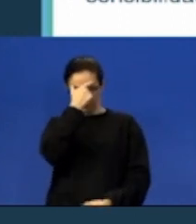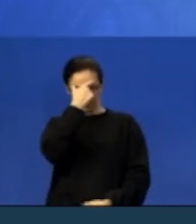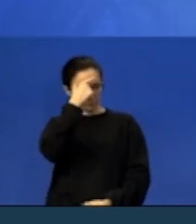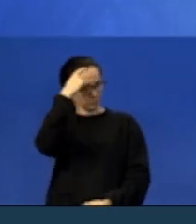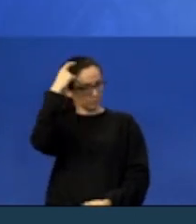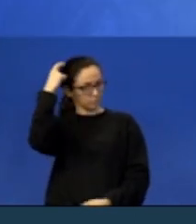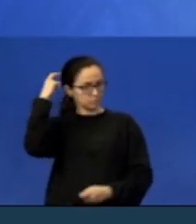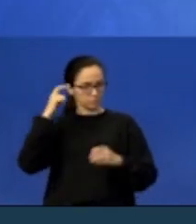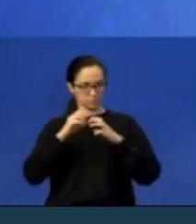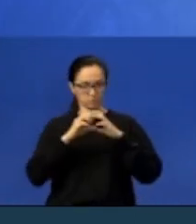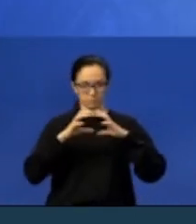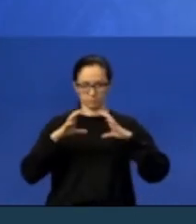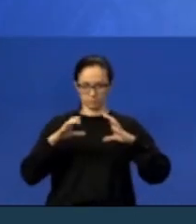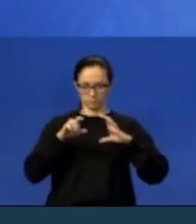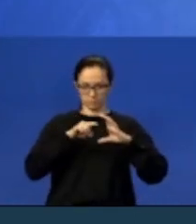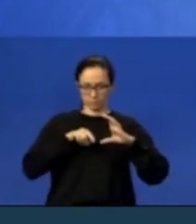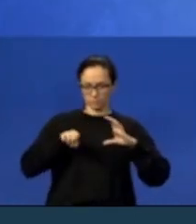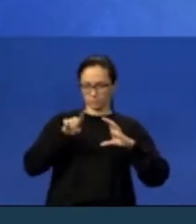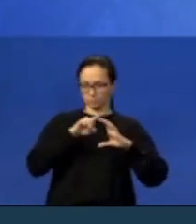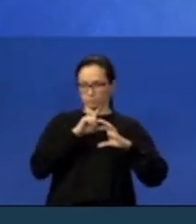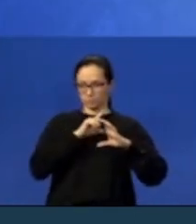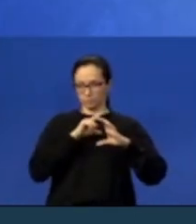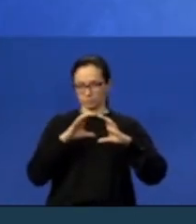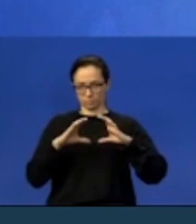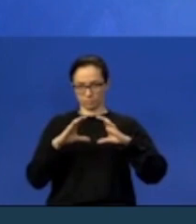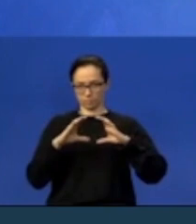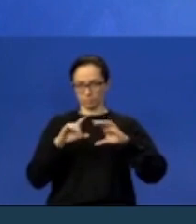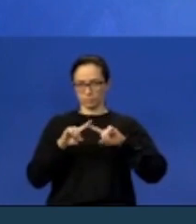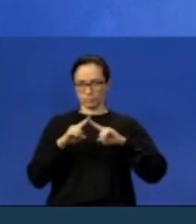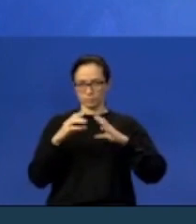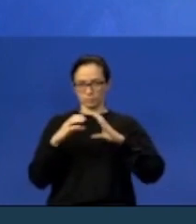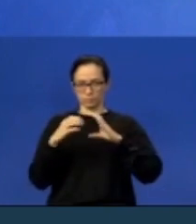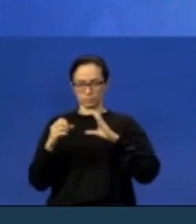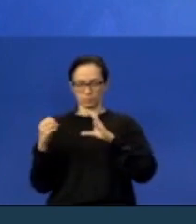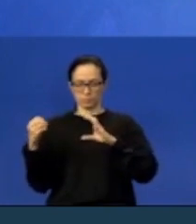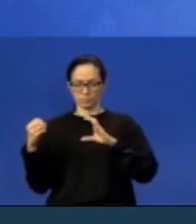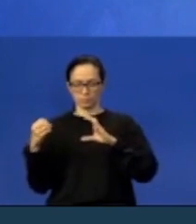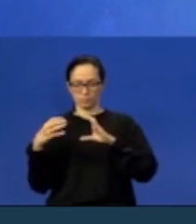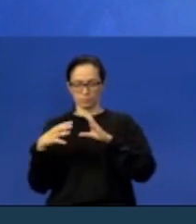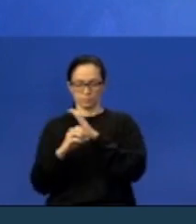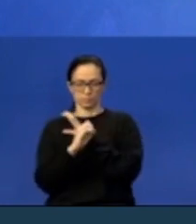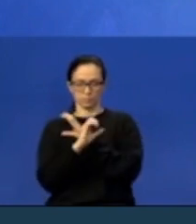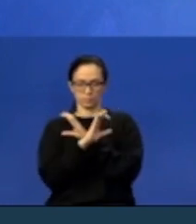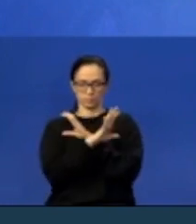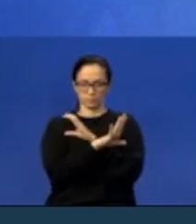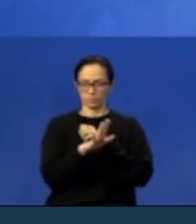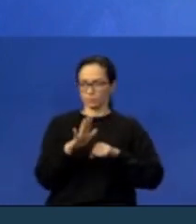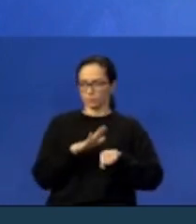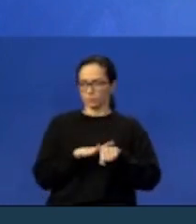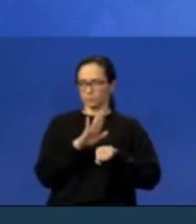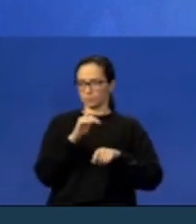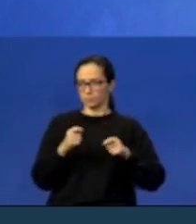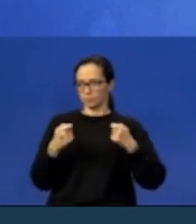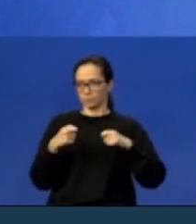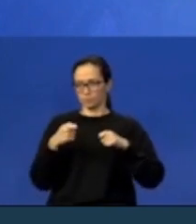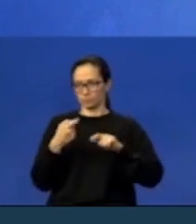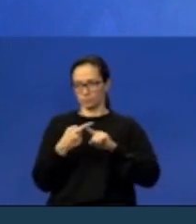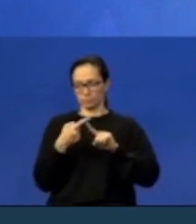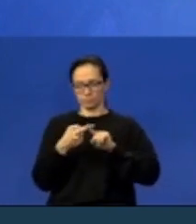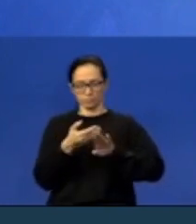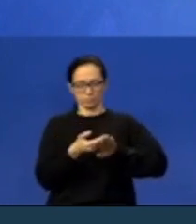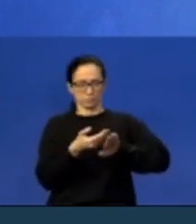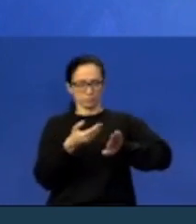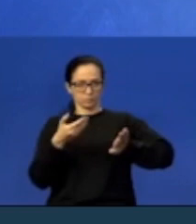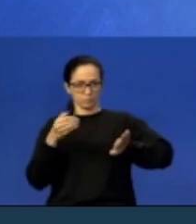uma forma arredondada, e, portanto, ele tem uma maior penetração, né? Então, na verdade, a distância